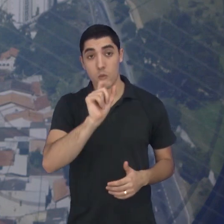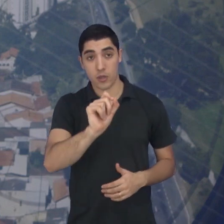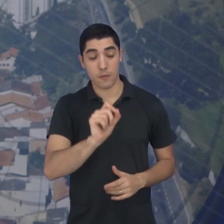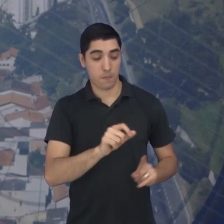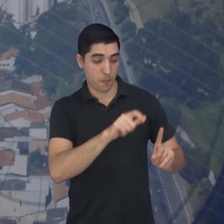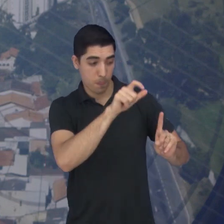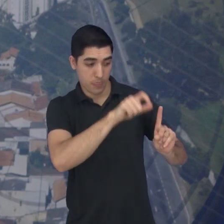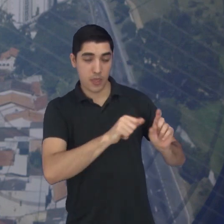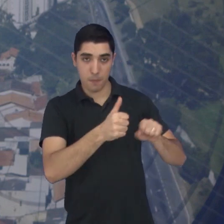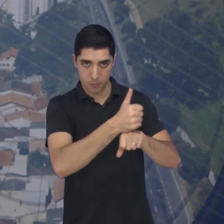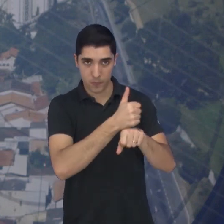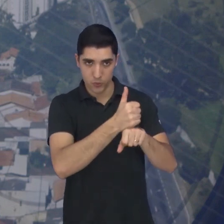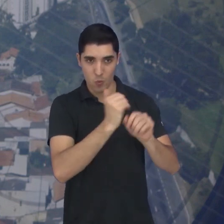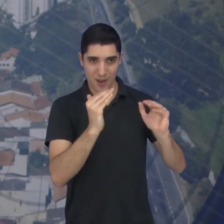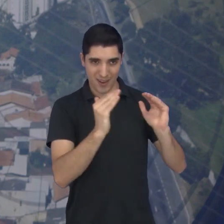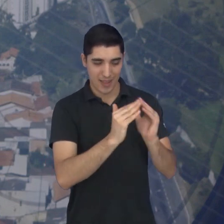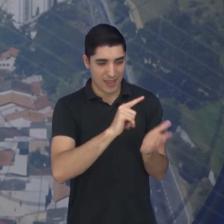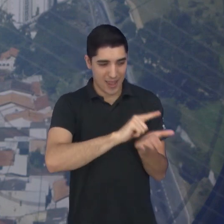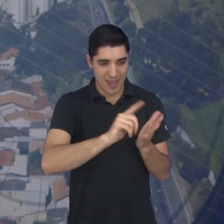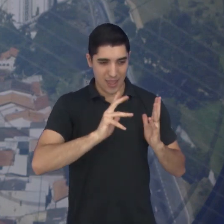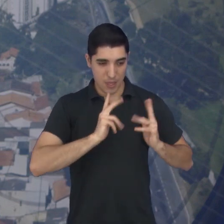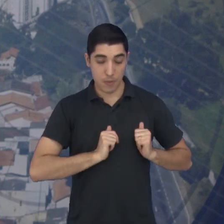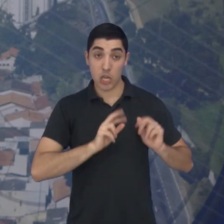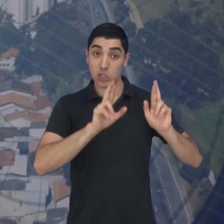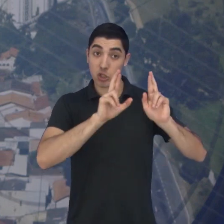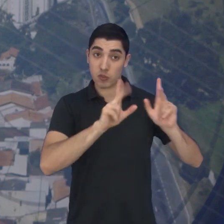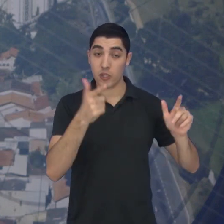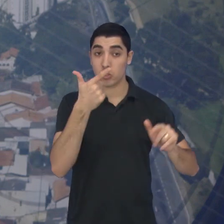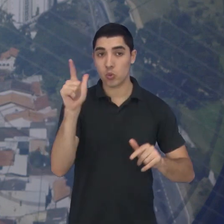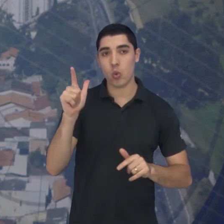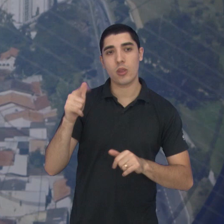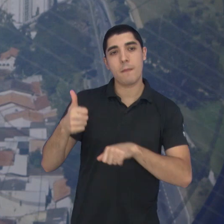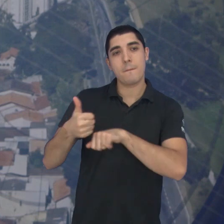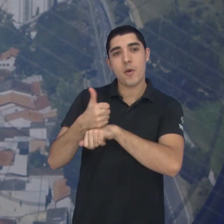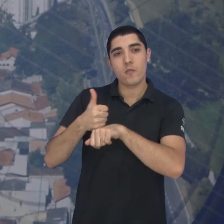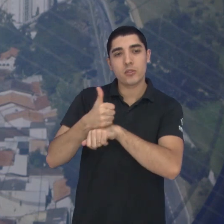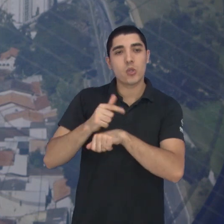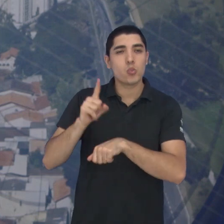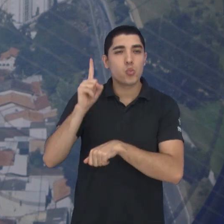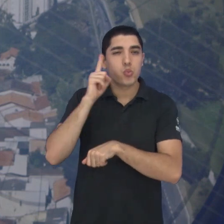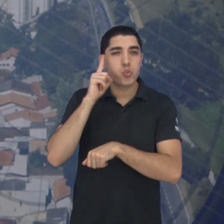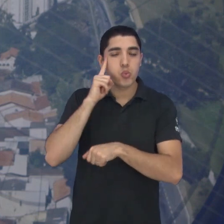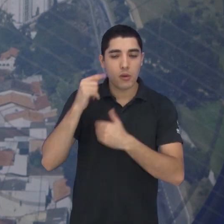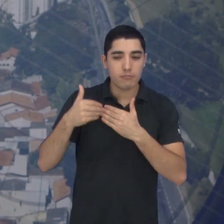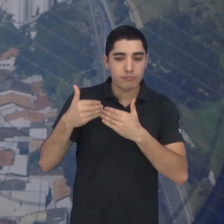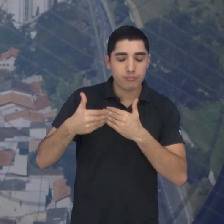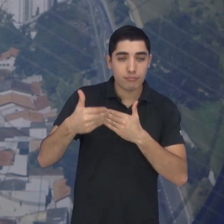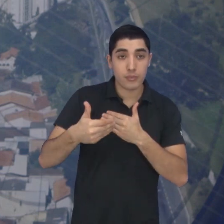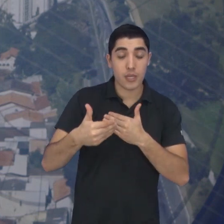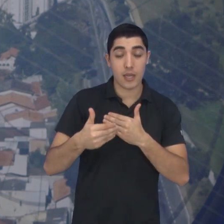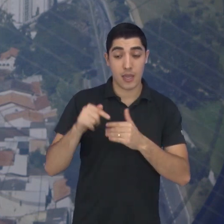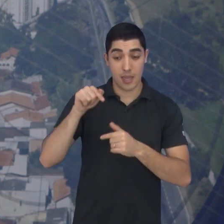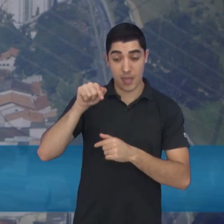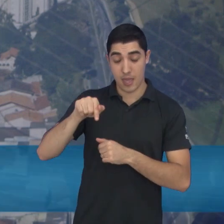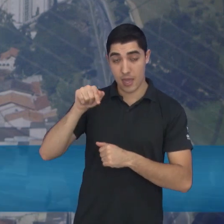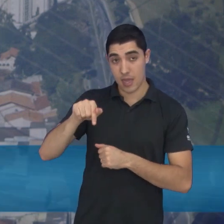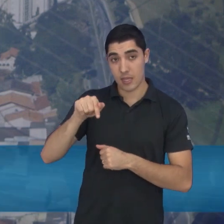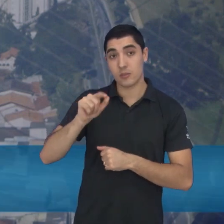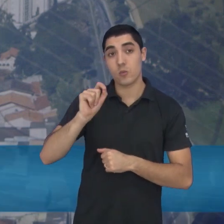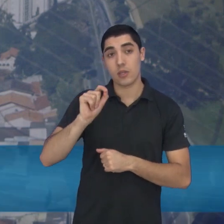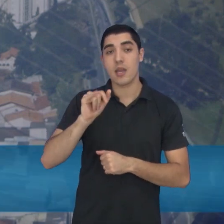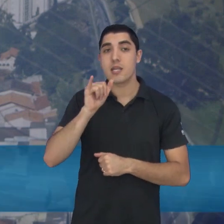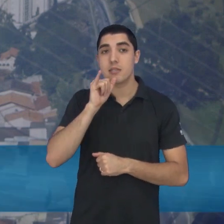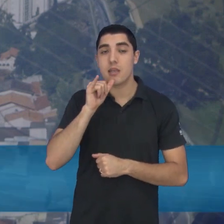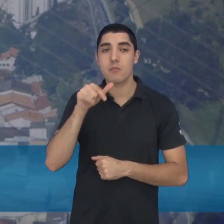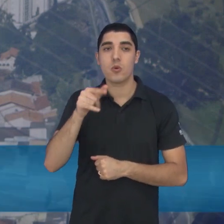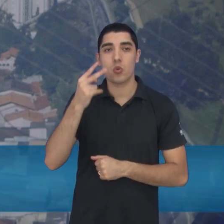empregada doméstica é diferente de diarista. As diaristas, elas prestam um serviço doméstico em torno de